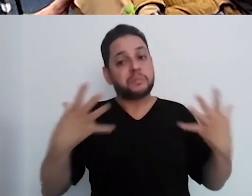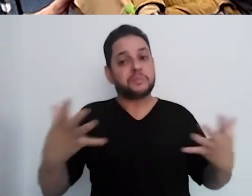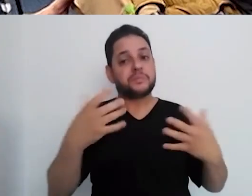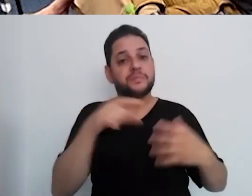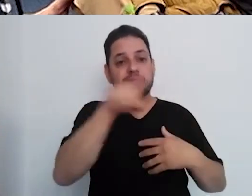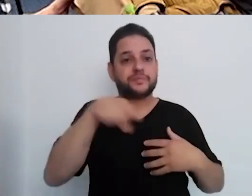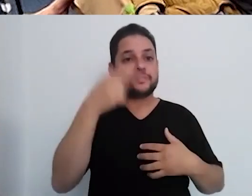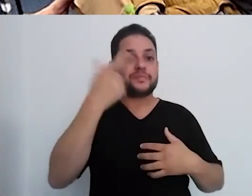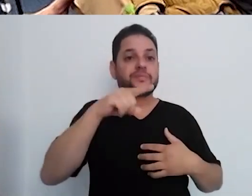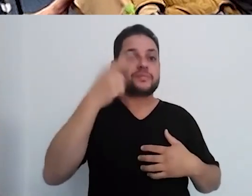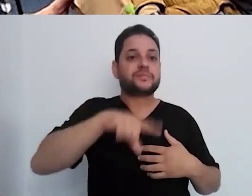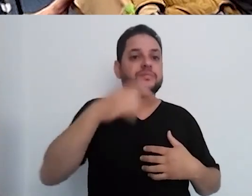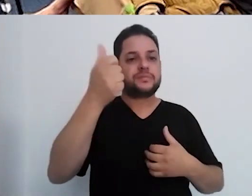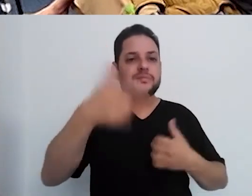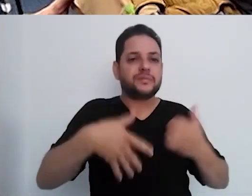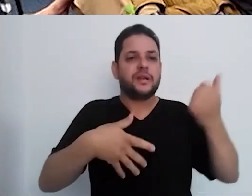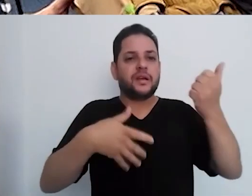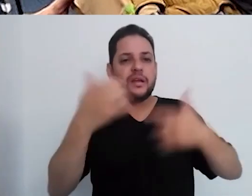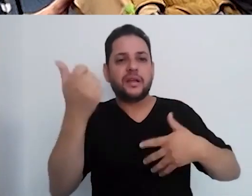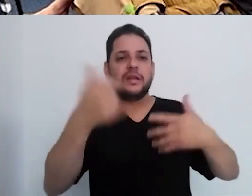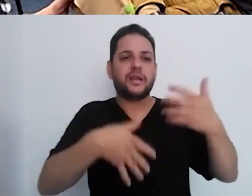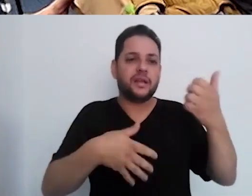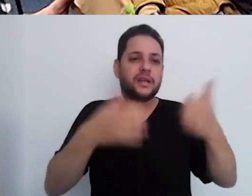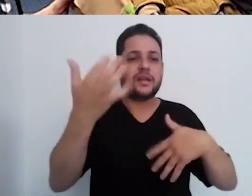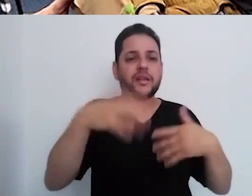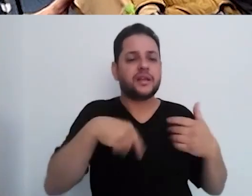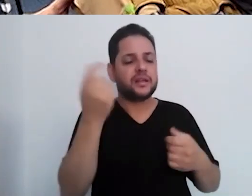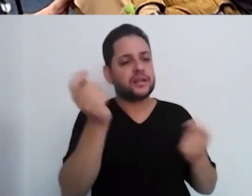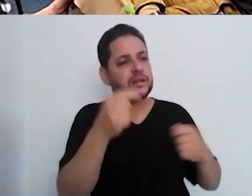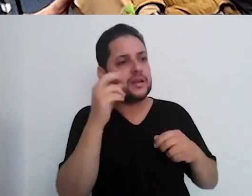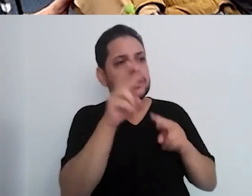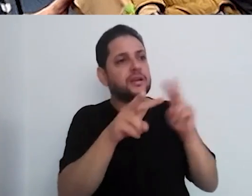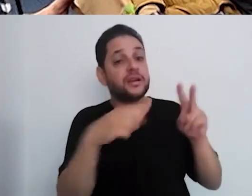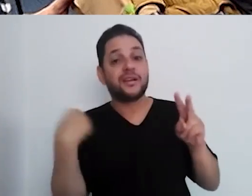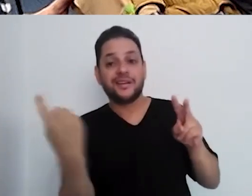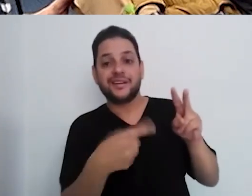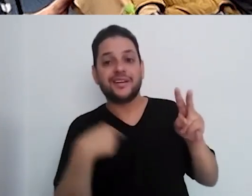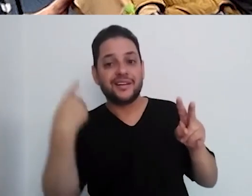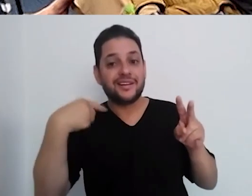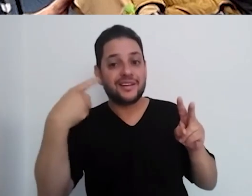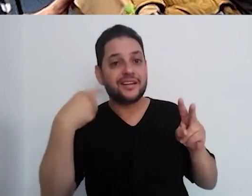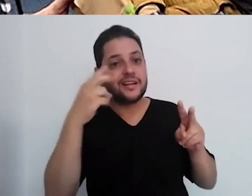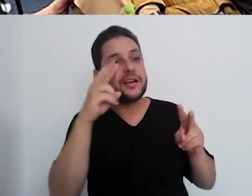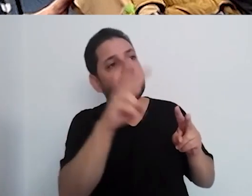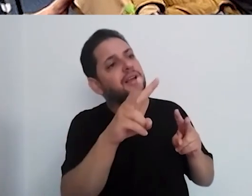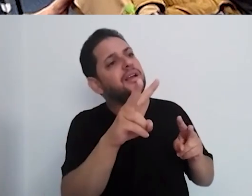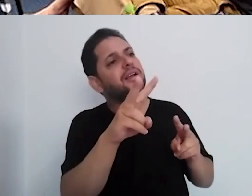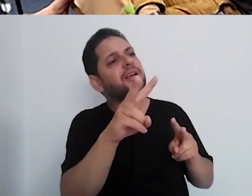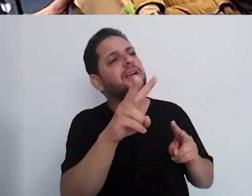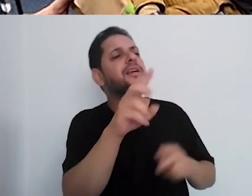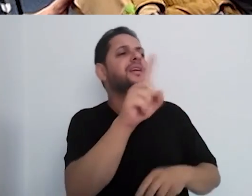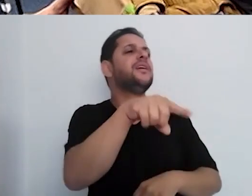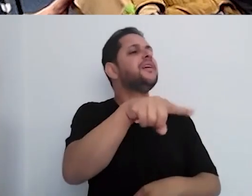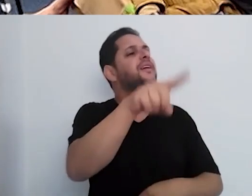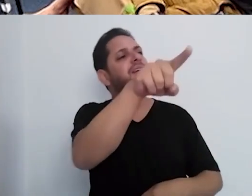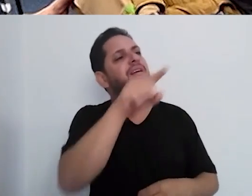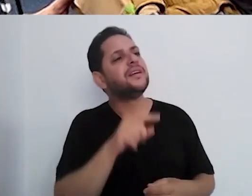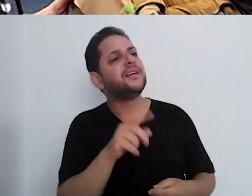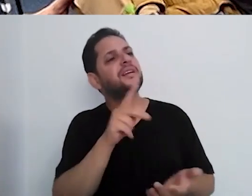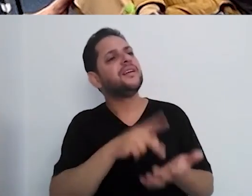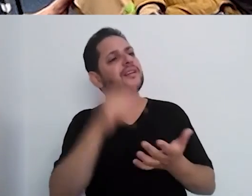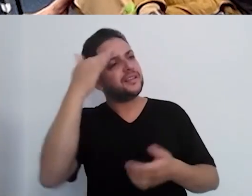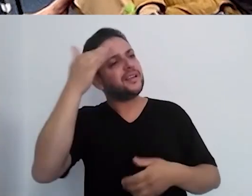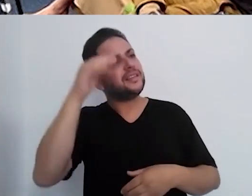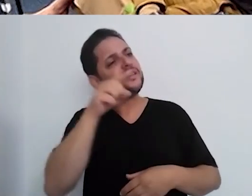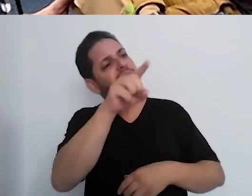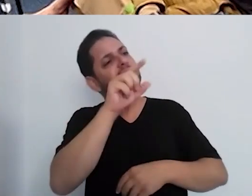conseguem, assim, fazer a coisa de uma forma que a gente, que é do direito, pelo menos eu falo por mim, eu falo, nossa, realmente elas entenderam aqui.